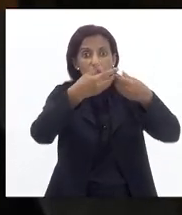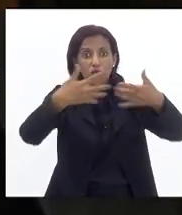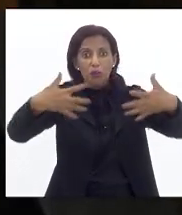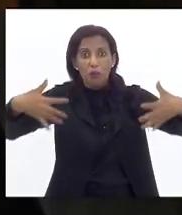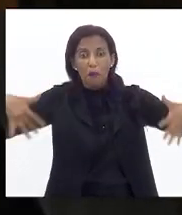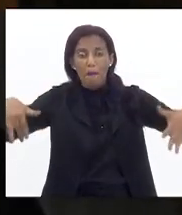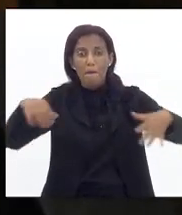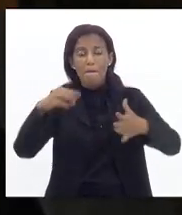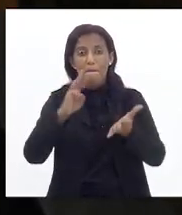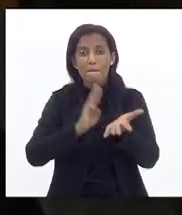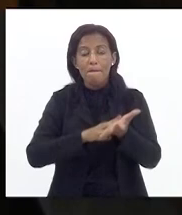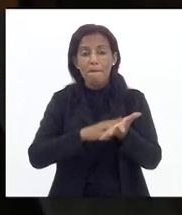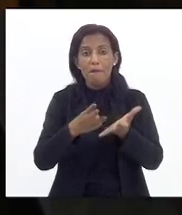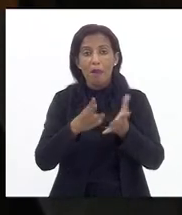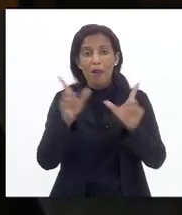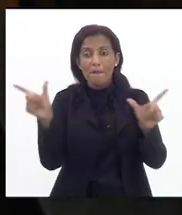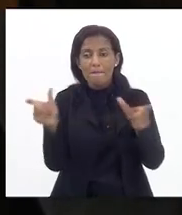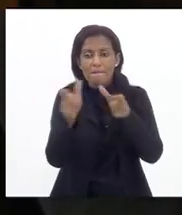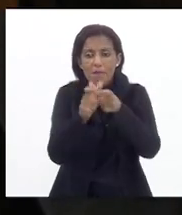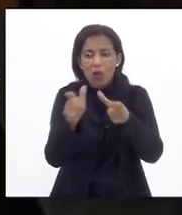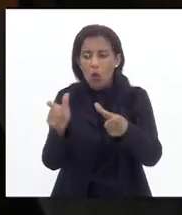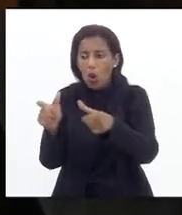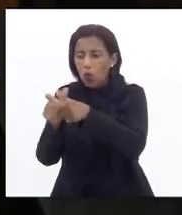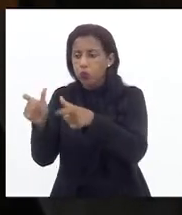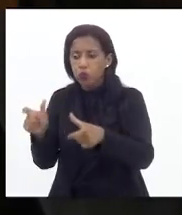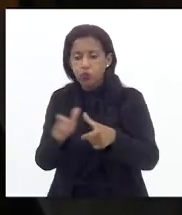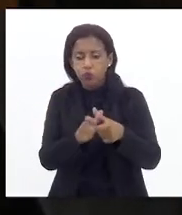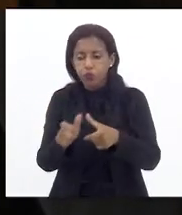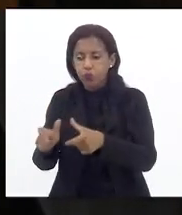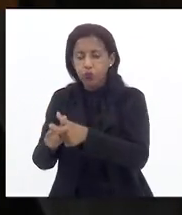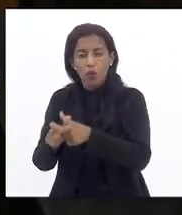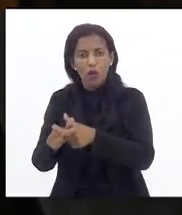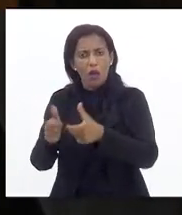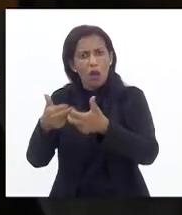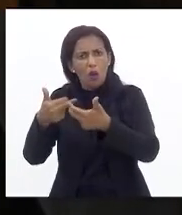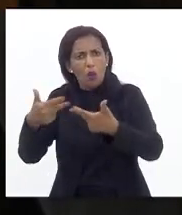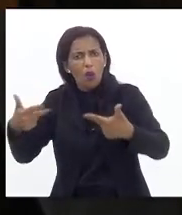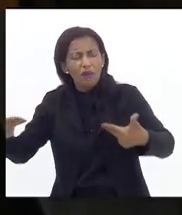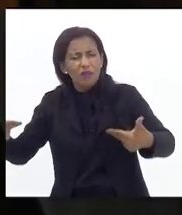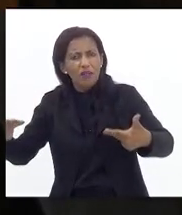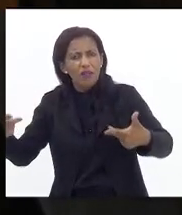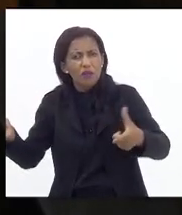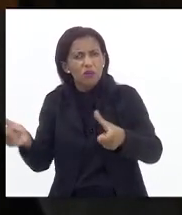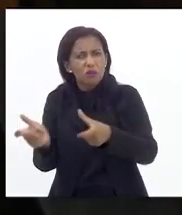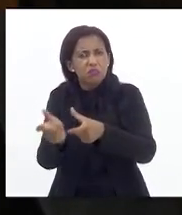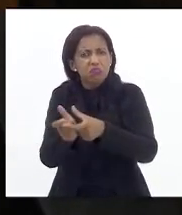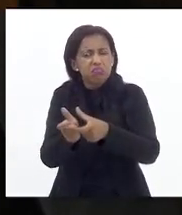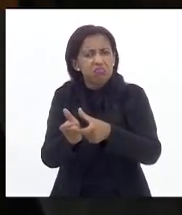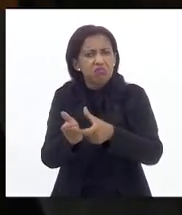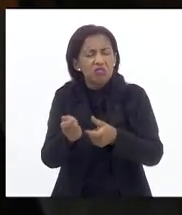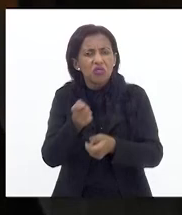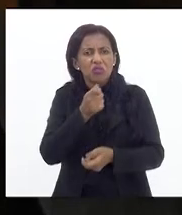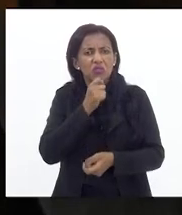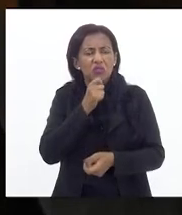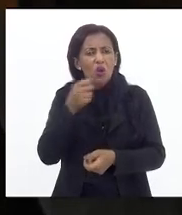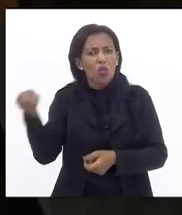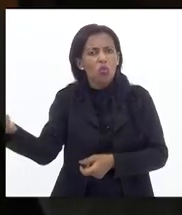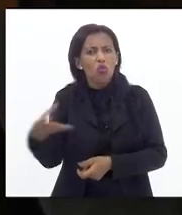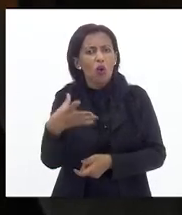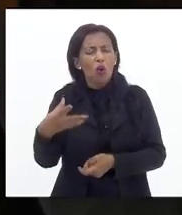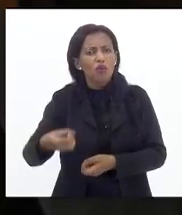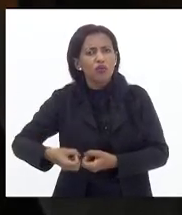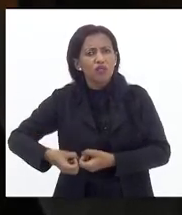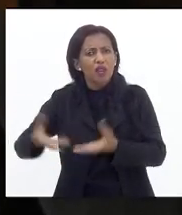em diversos carros menores desqualificando a máquina pública o criminoso das